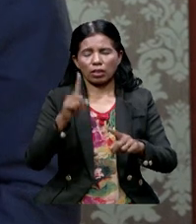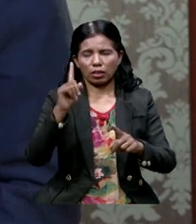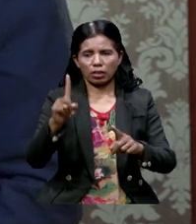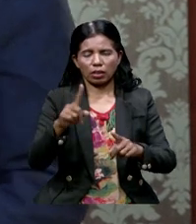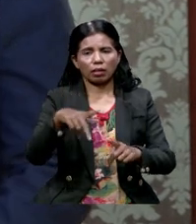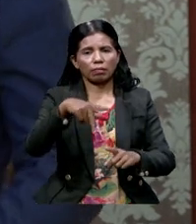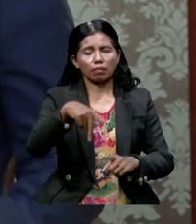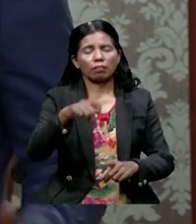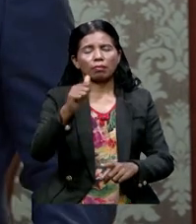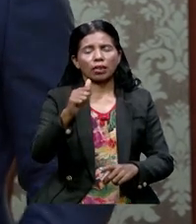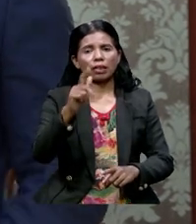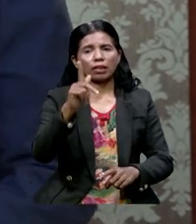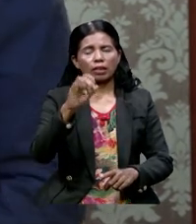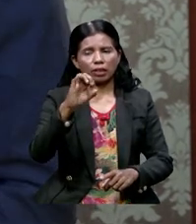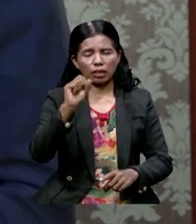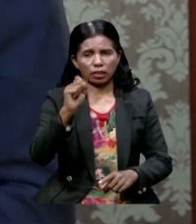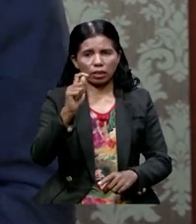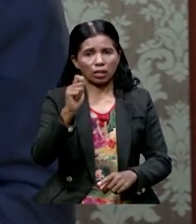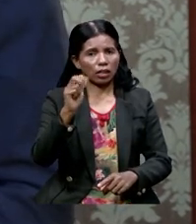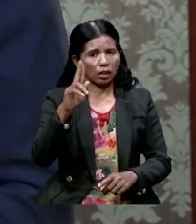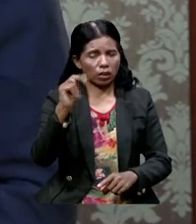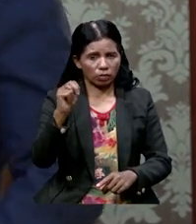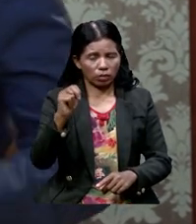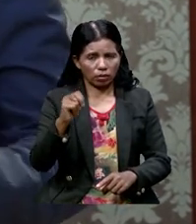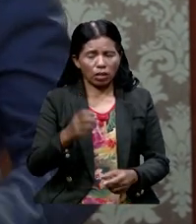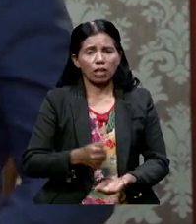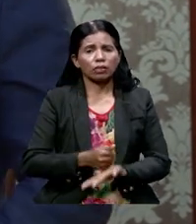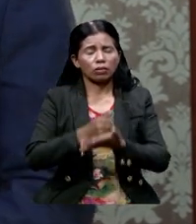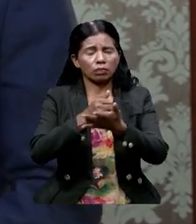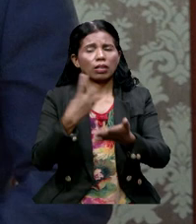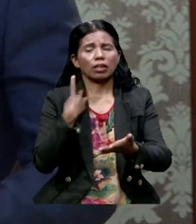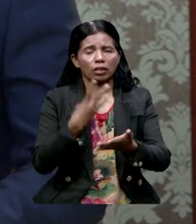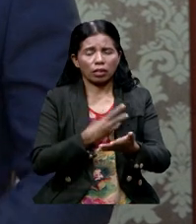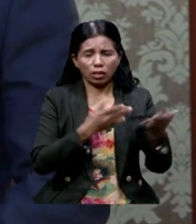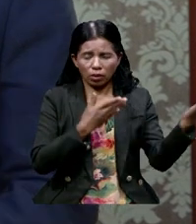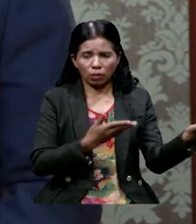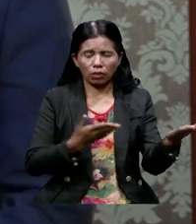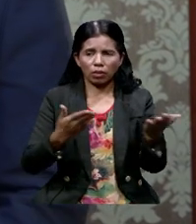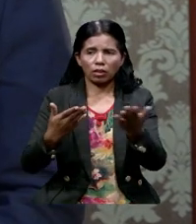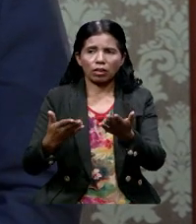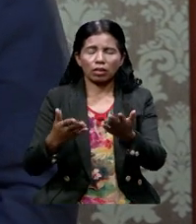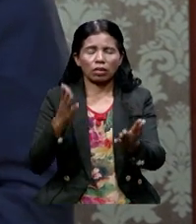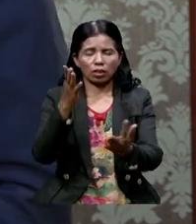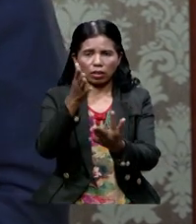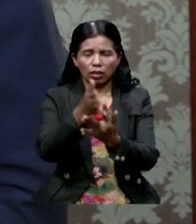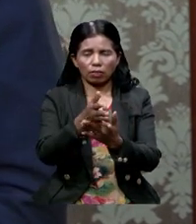Paquistão. Neve Maca, foi apoio Ita, Haruka queres minha força, tama a